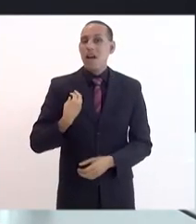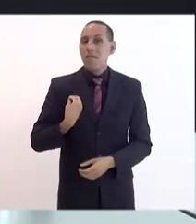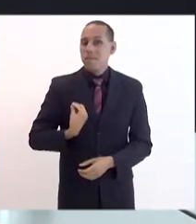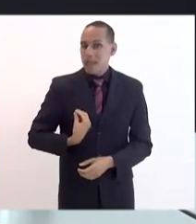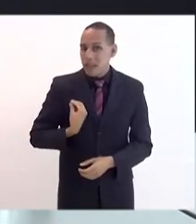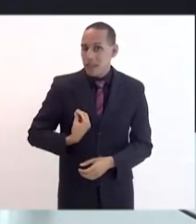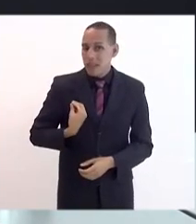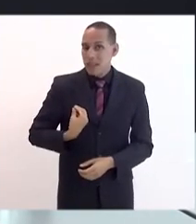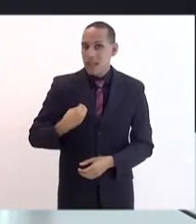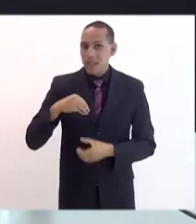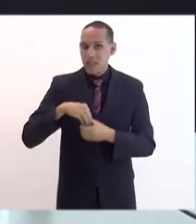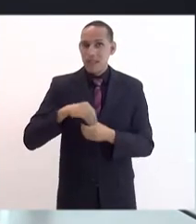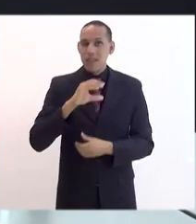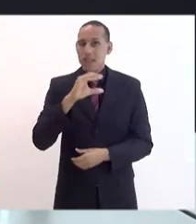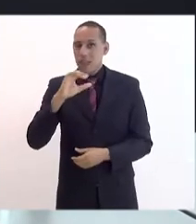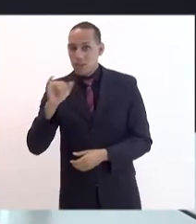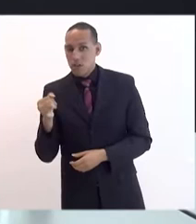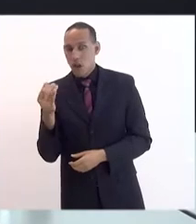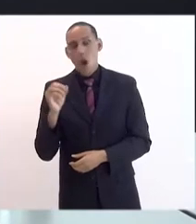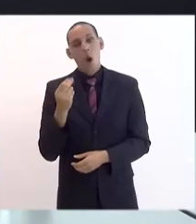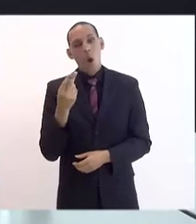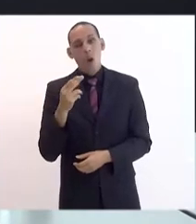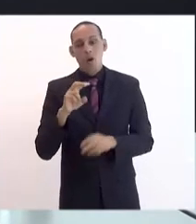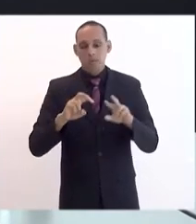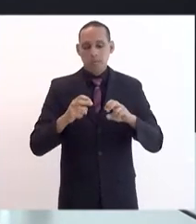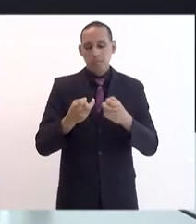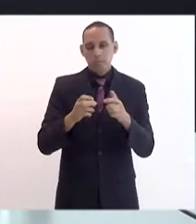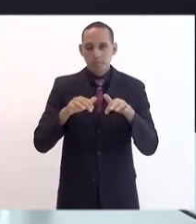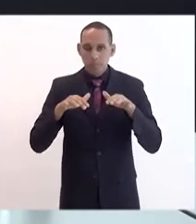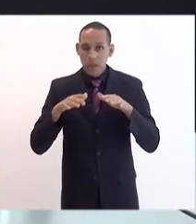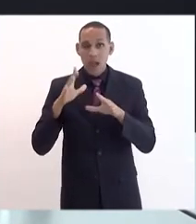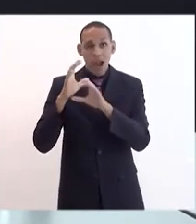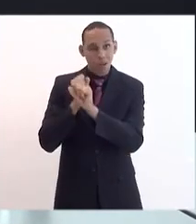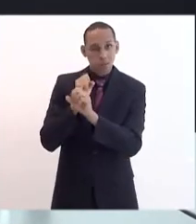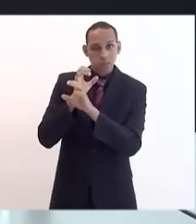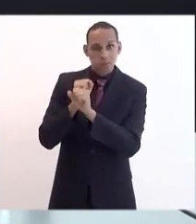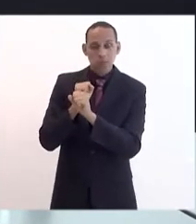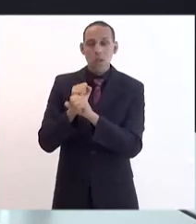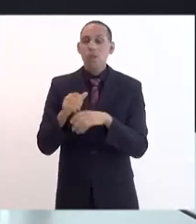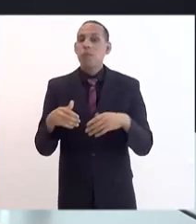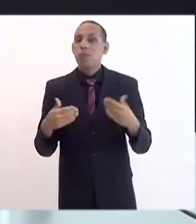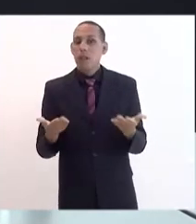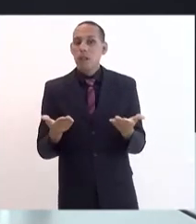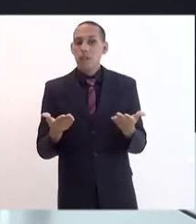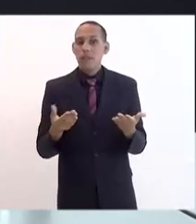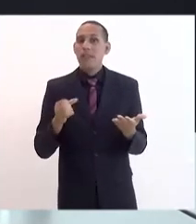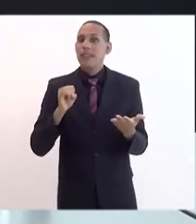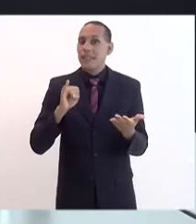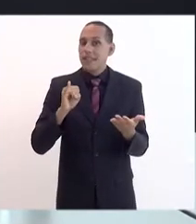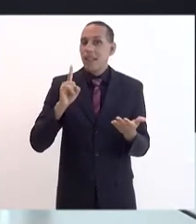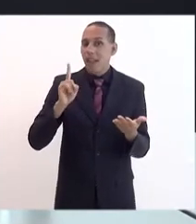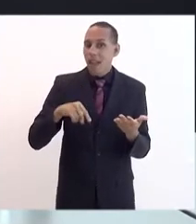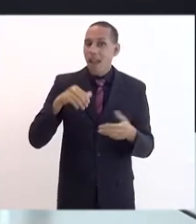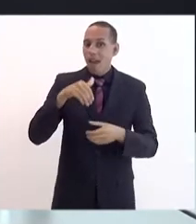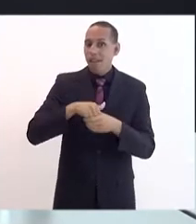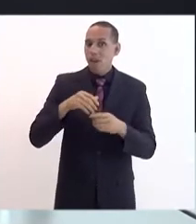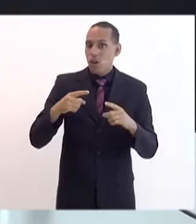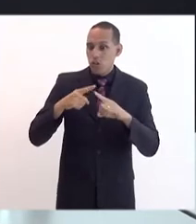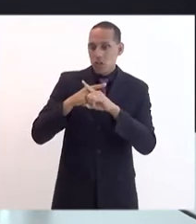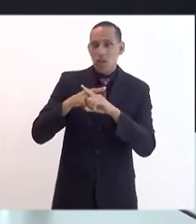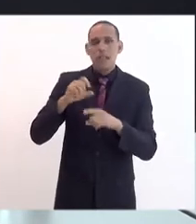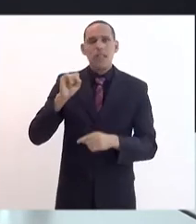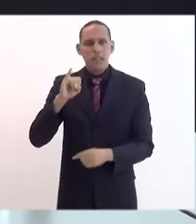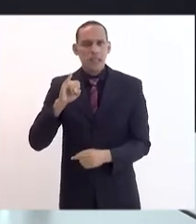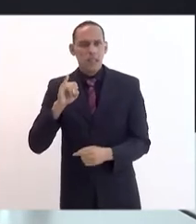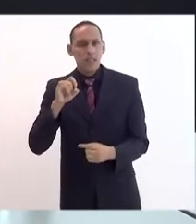CCJ em plenário, ela só pode ser computada No voto divergente. No convergente,